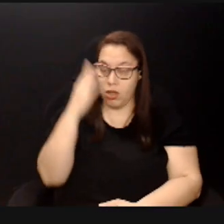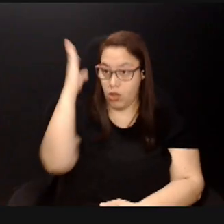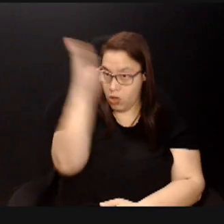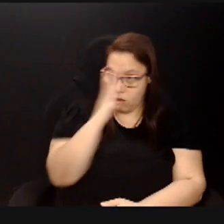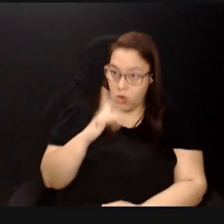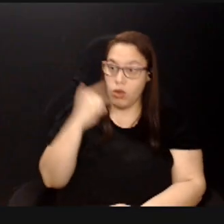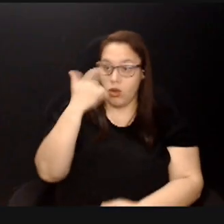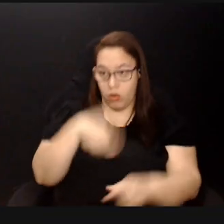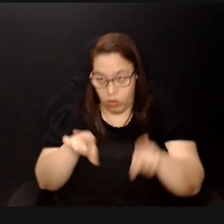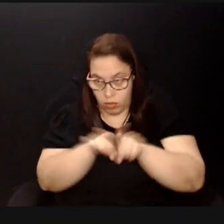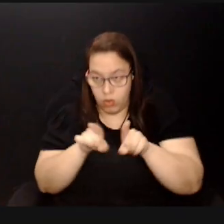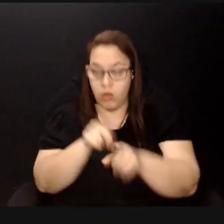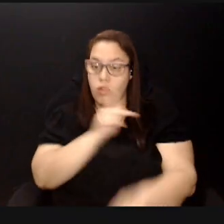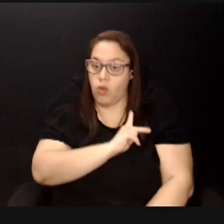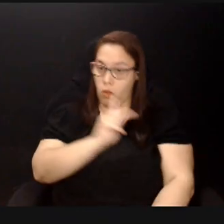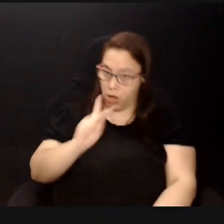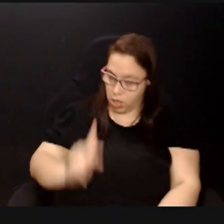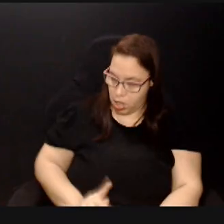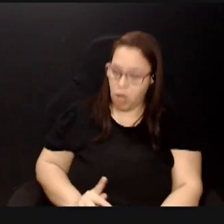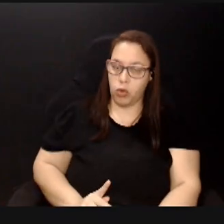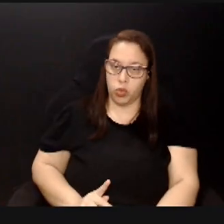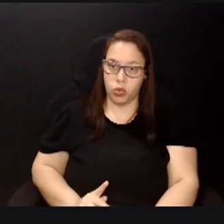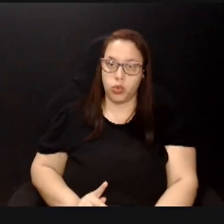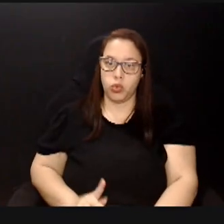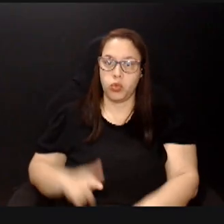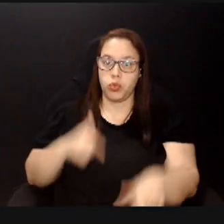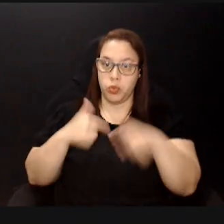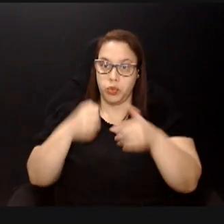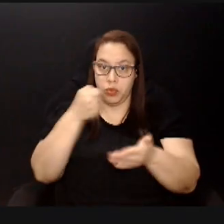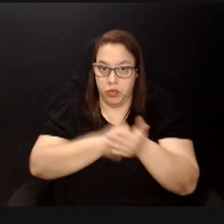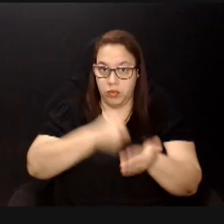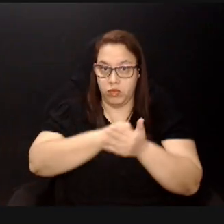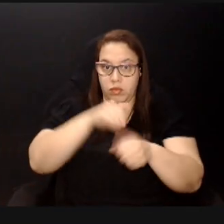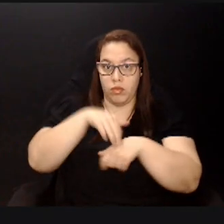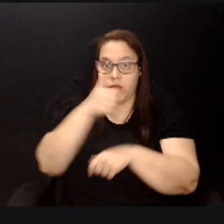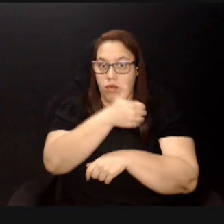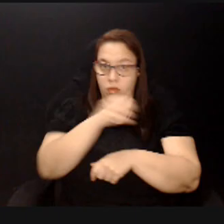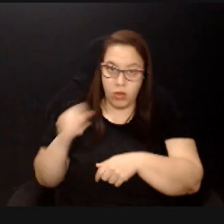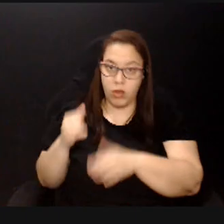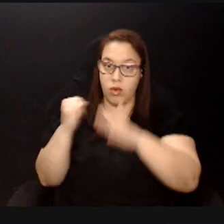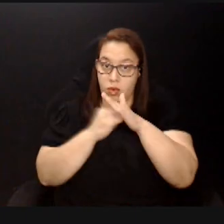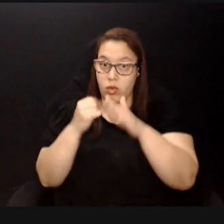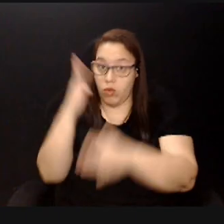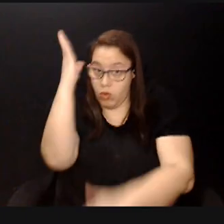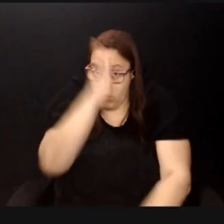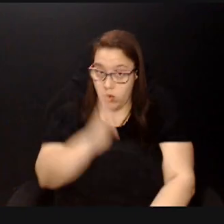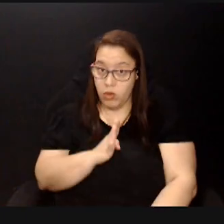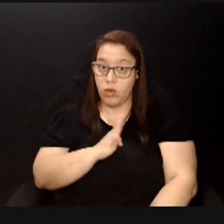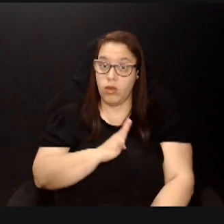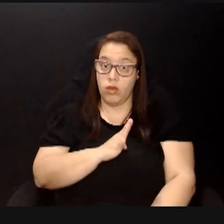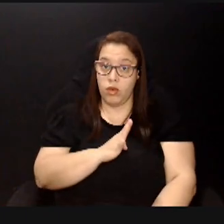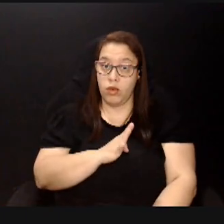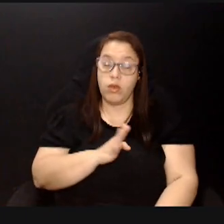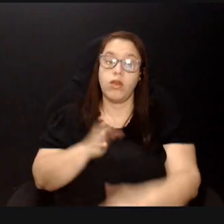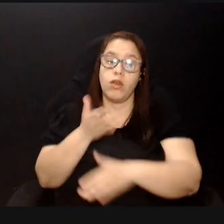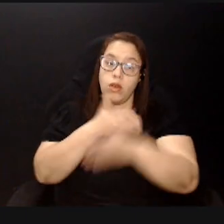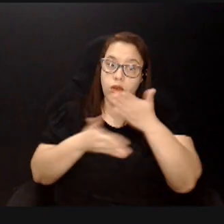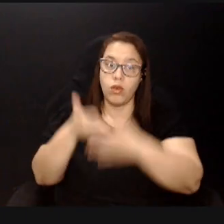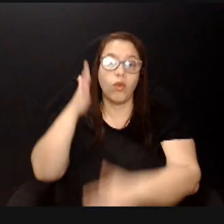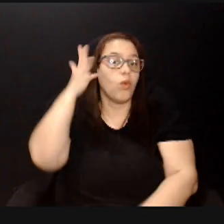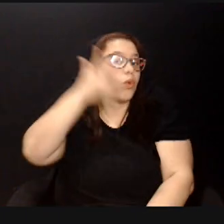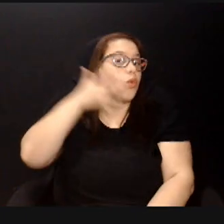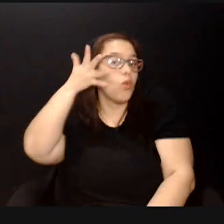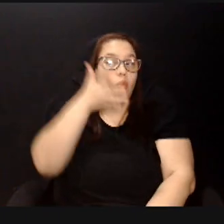sou presidente, que trabalha atuando com mais de 100 entidades de todo o Brasil, a gente faz palestras de